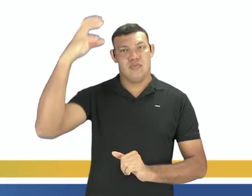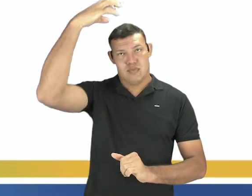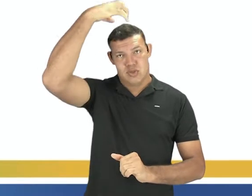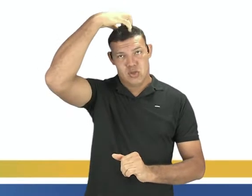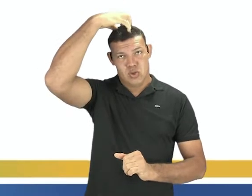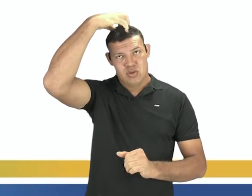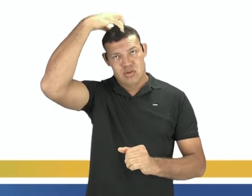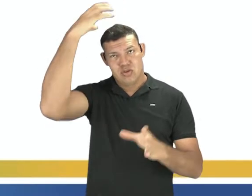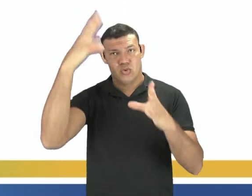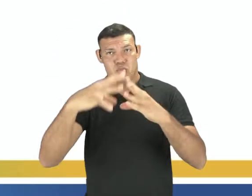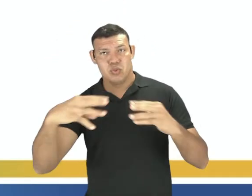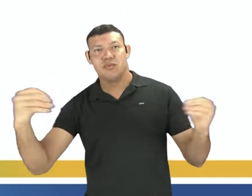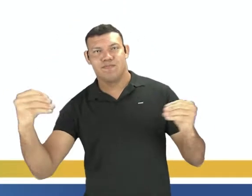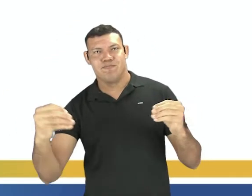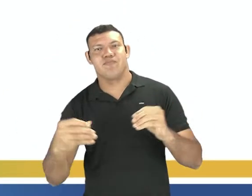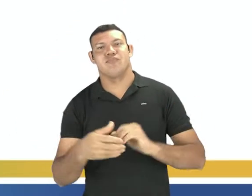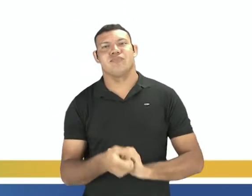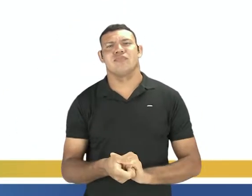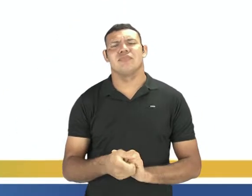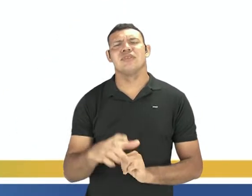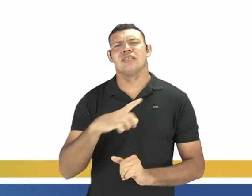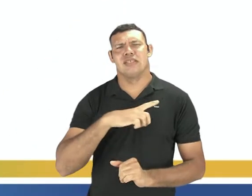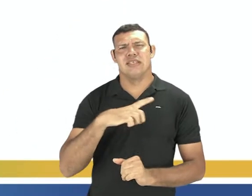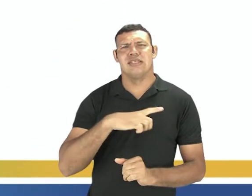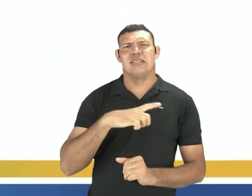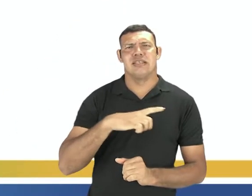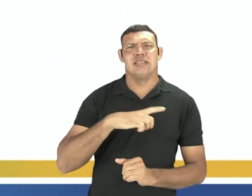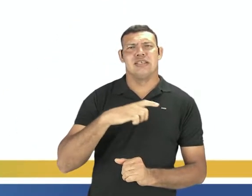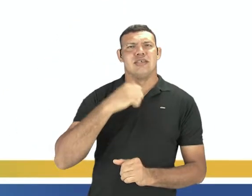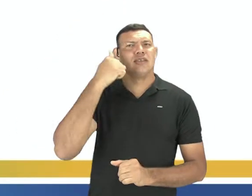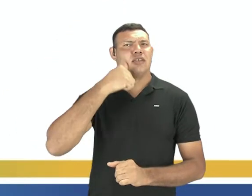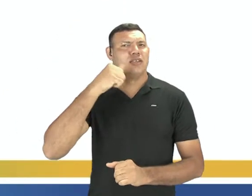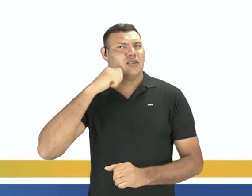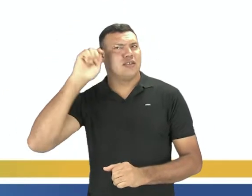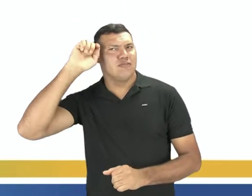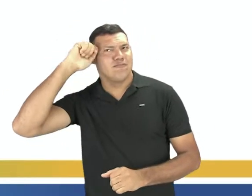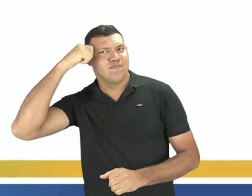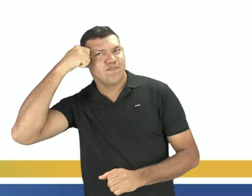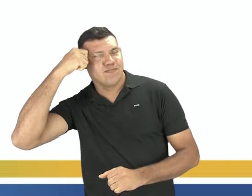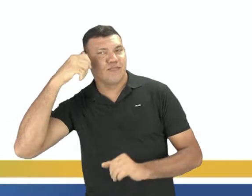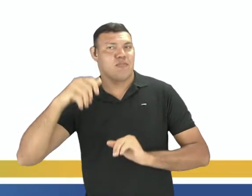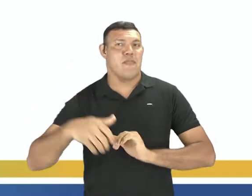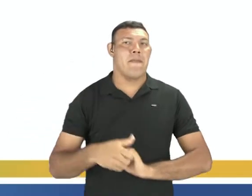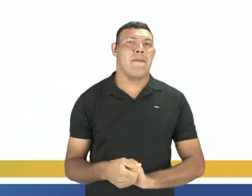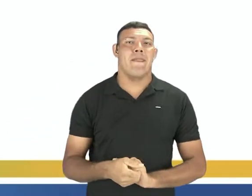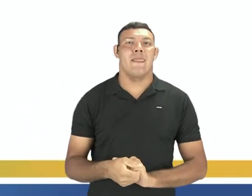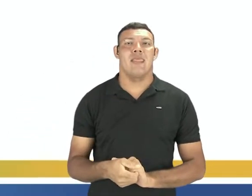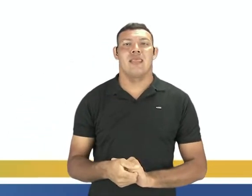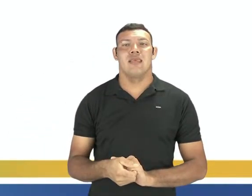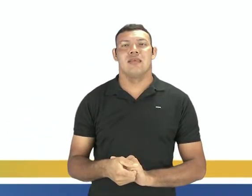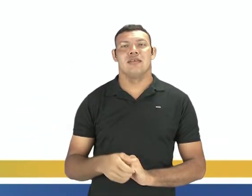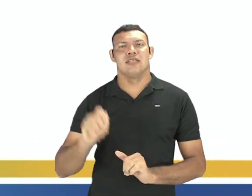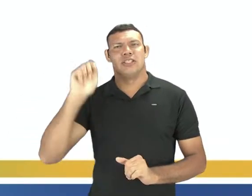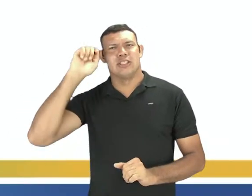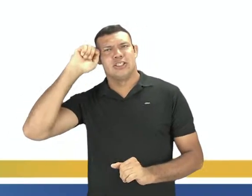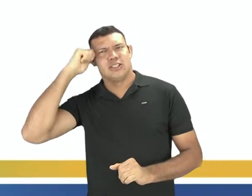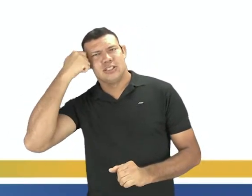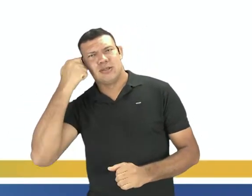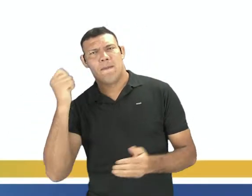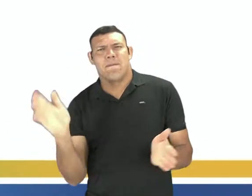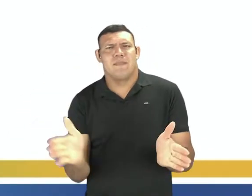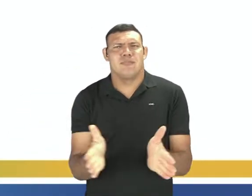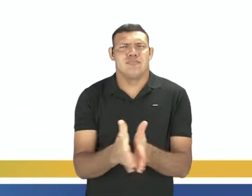outro lado, a gente tem algumas pessoas, mulheres negras, crianças sentadas, né, pessoas aí negras,